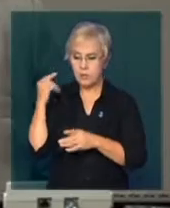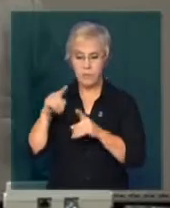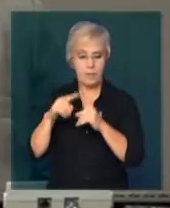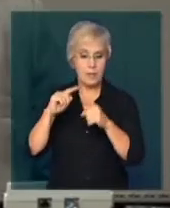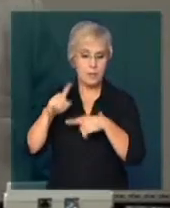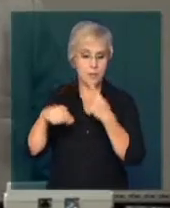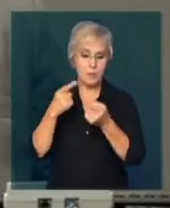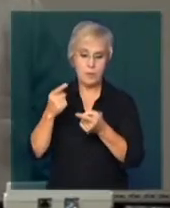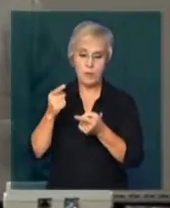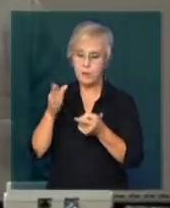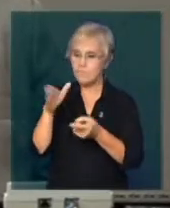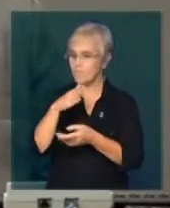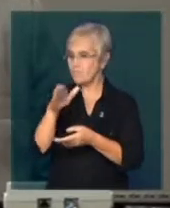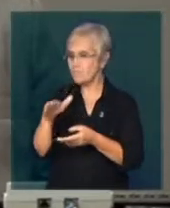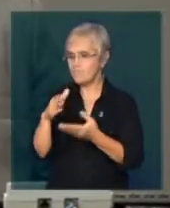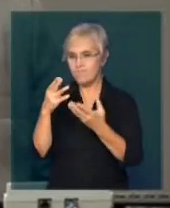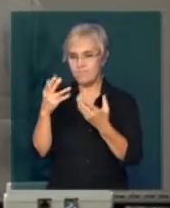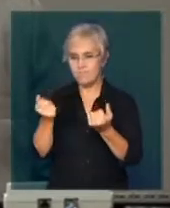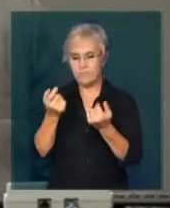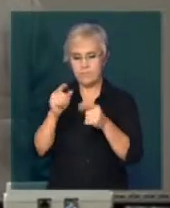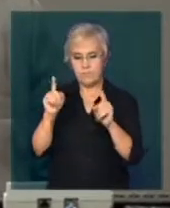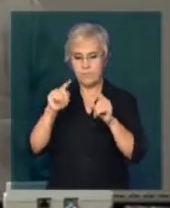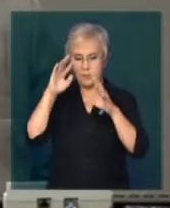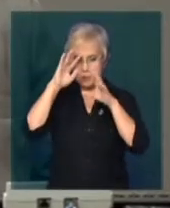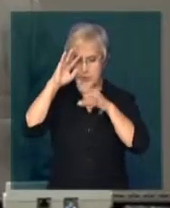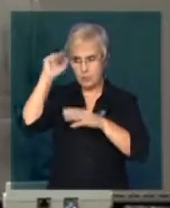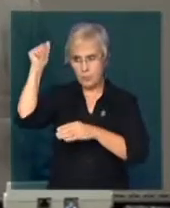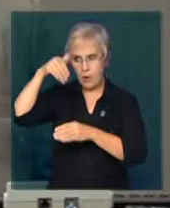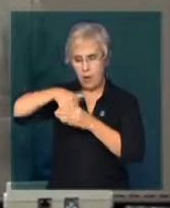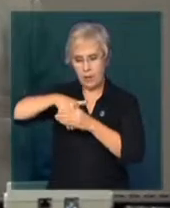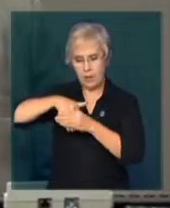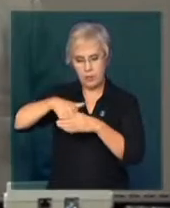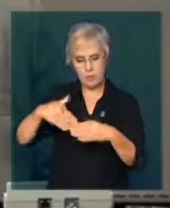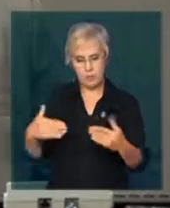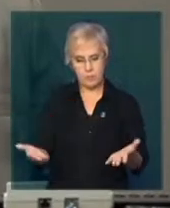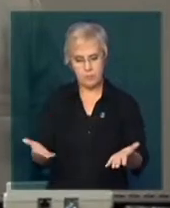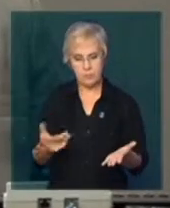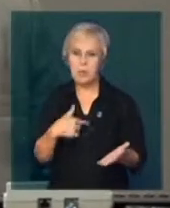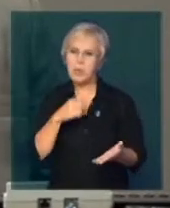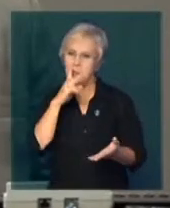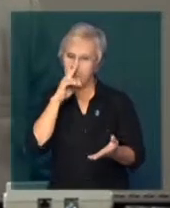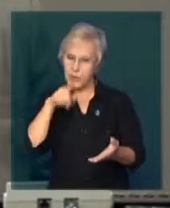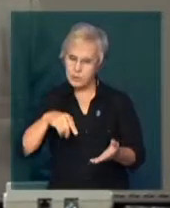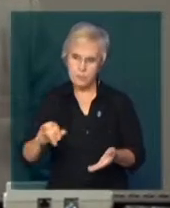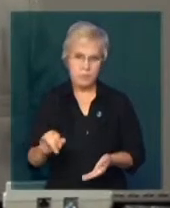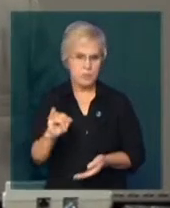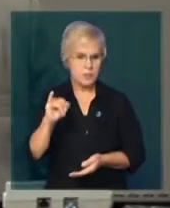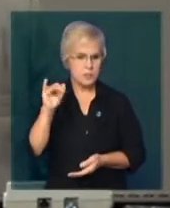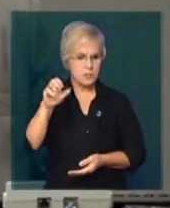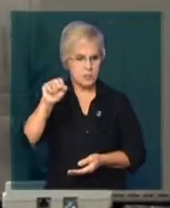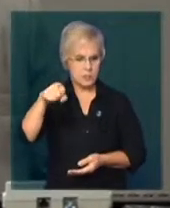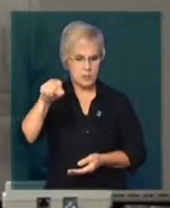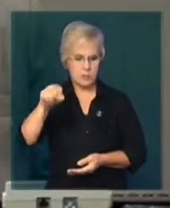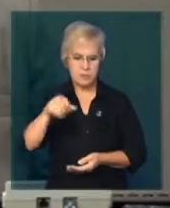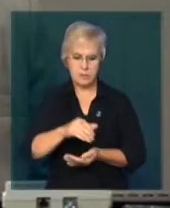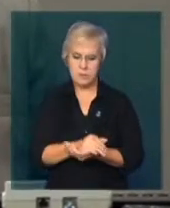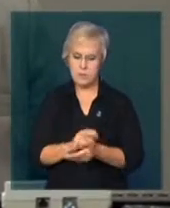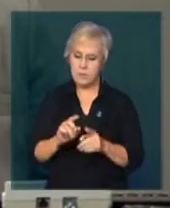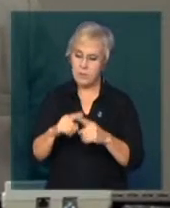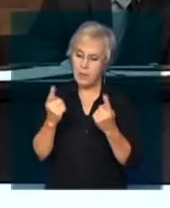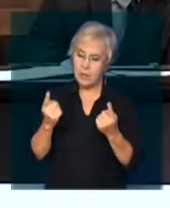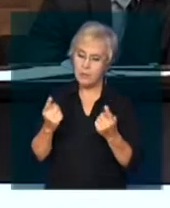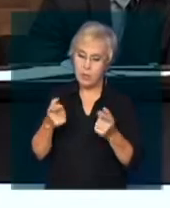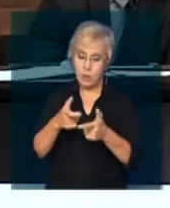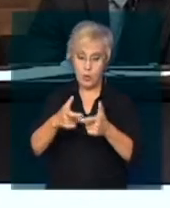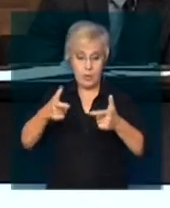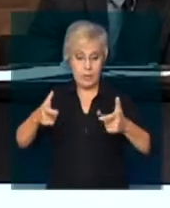revogada a resolução do Tribunal Superior Eleitoral. Eu acho que é importante, mas que o crescimento